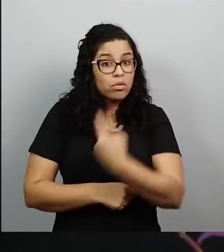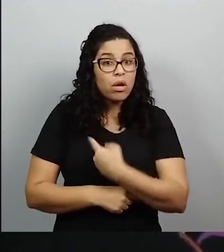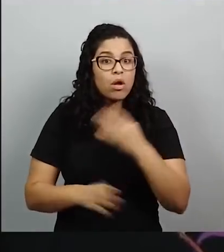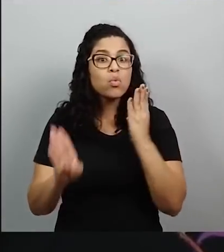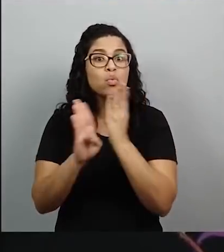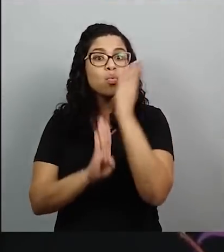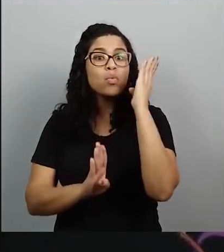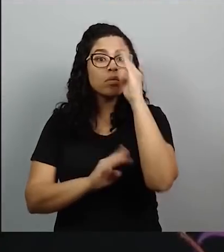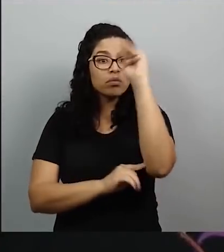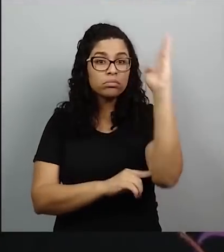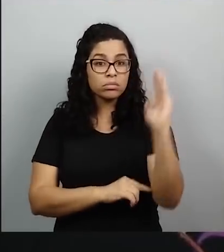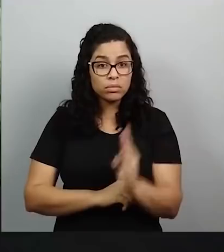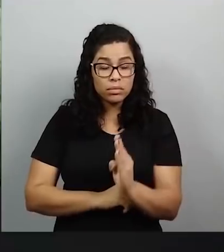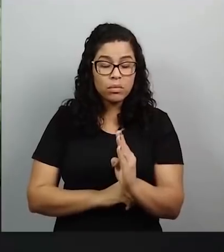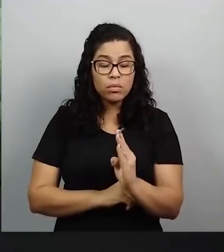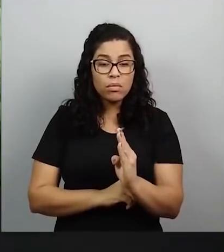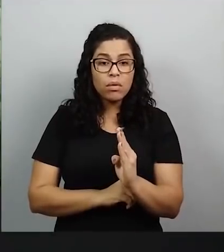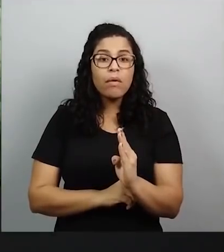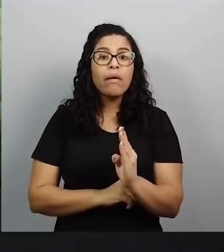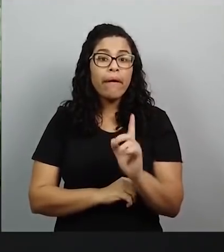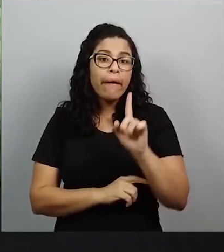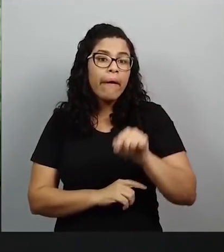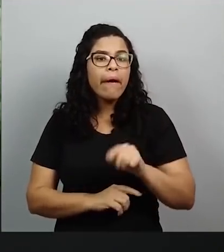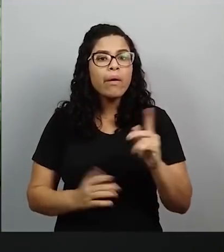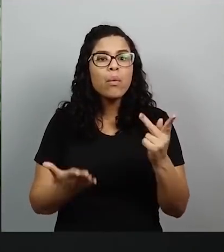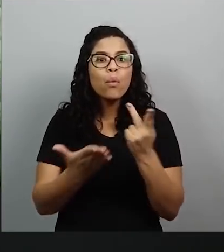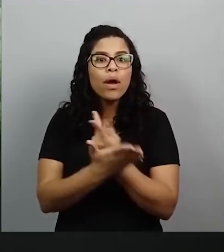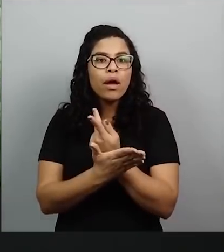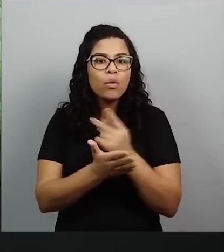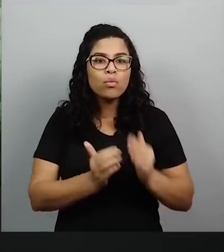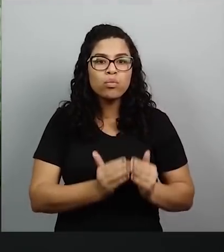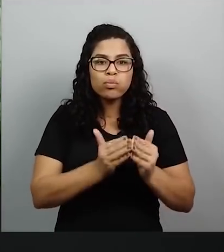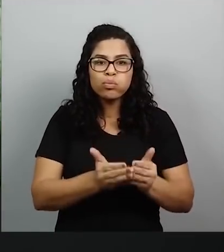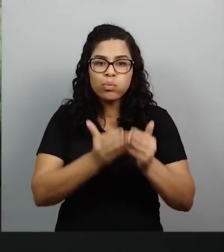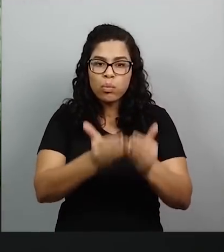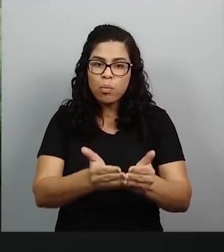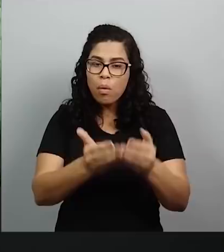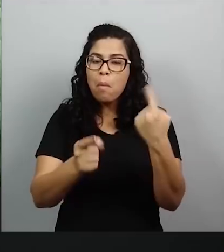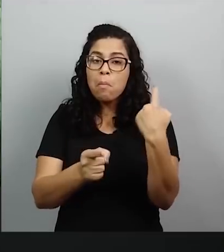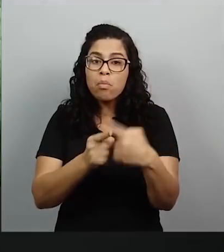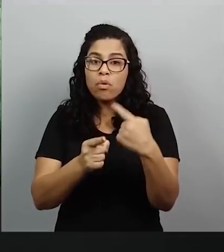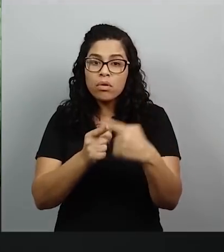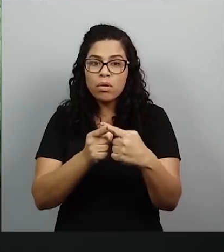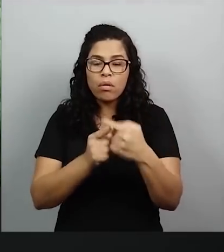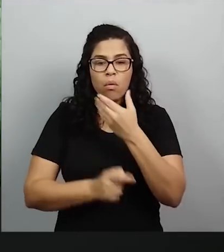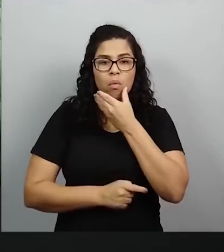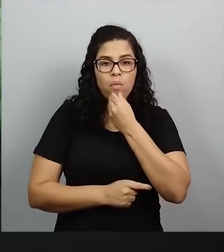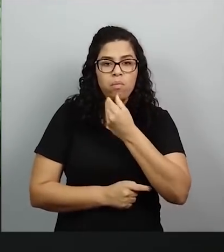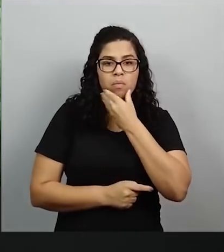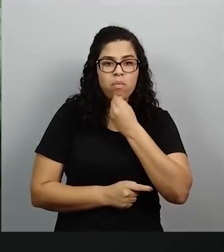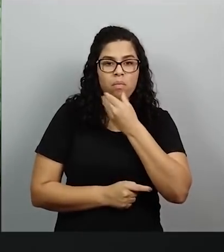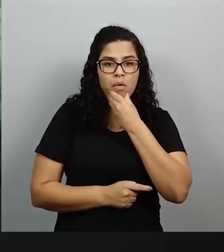a descoberta do Brasil, ela foi um erro de navegação, porque Pedro Álvares